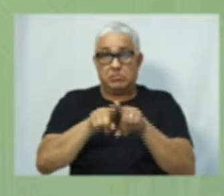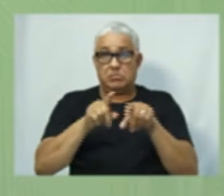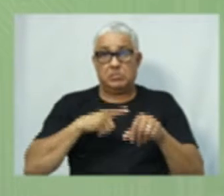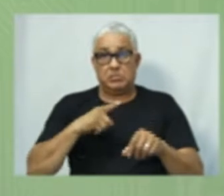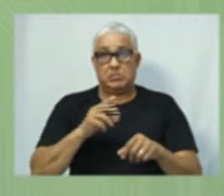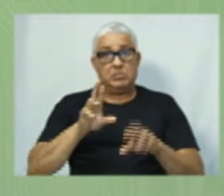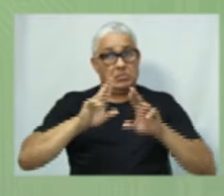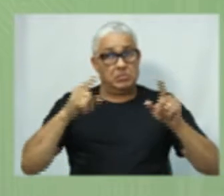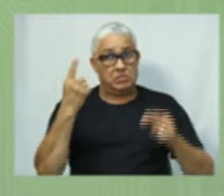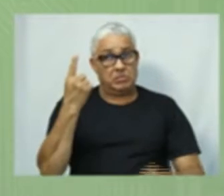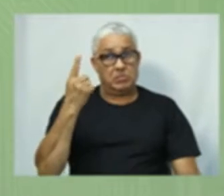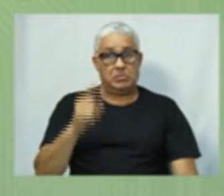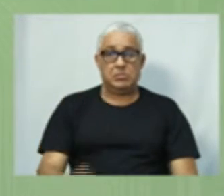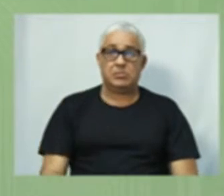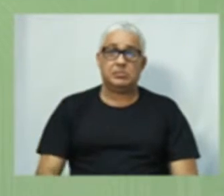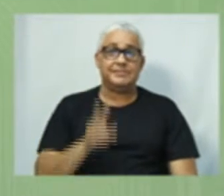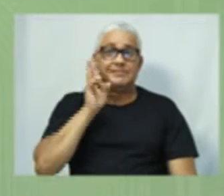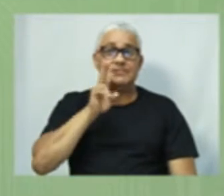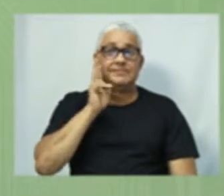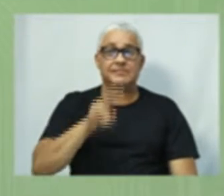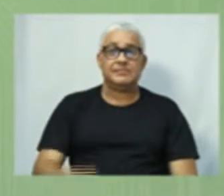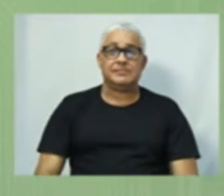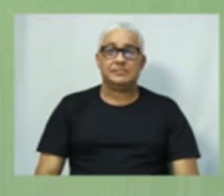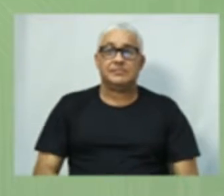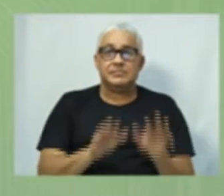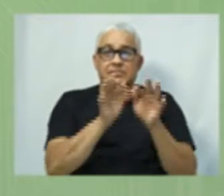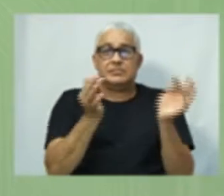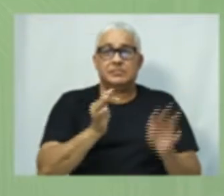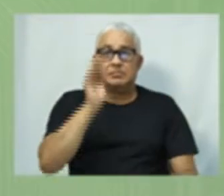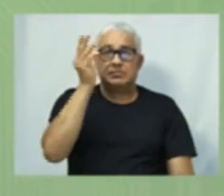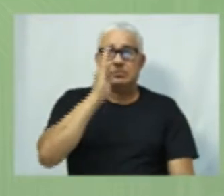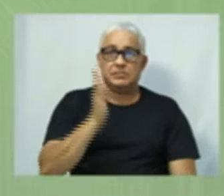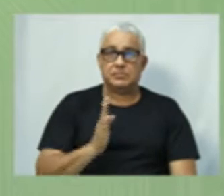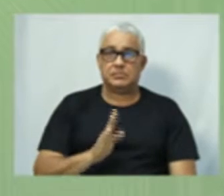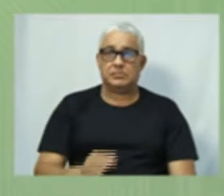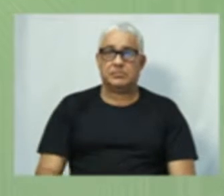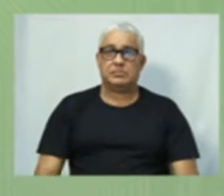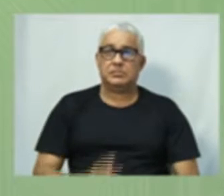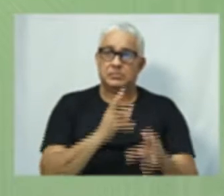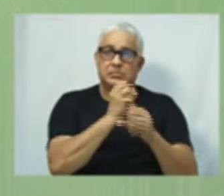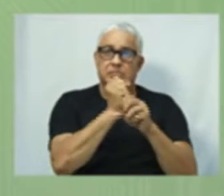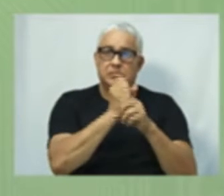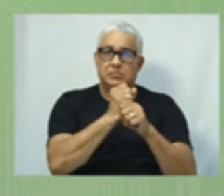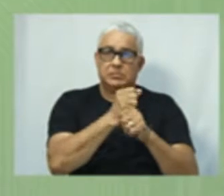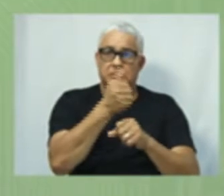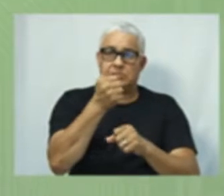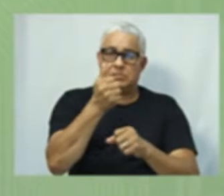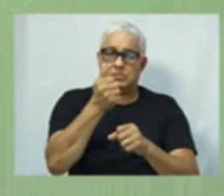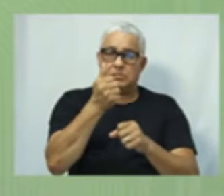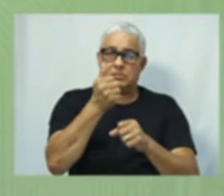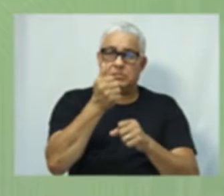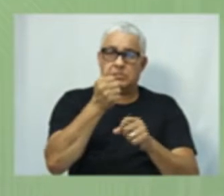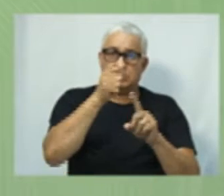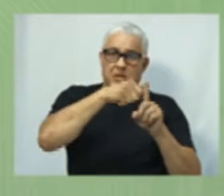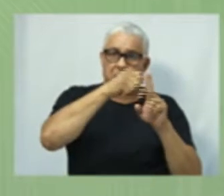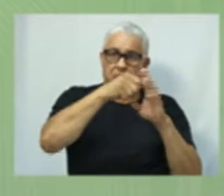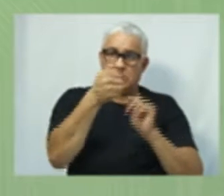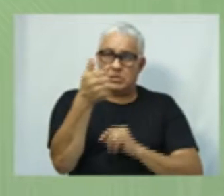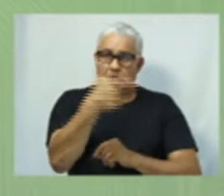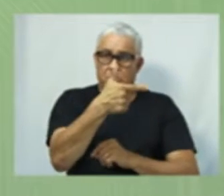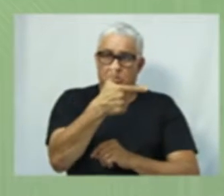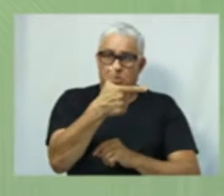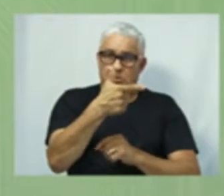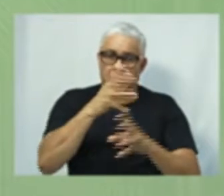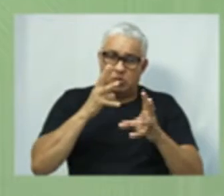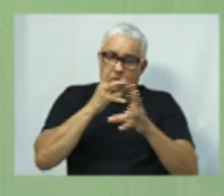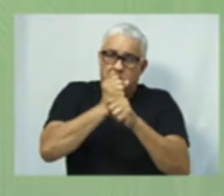diferença. Lembra que no Simples Nacional fazíamos aquele cálculo dos 12 meses acumulado sobre o lucro